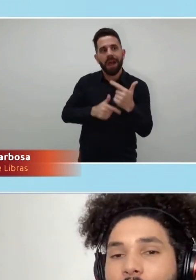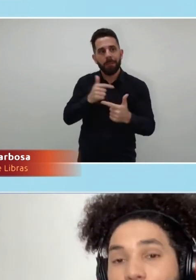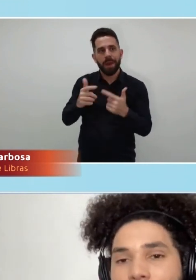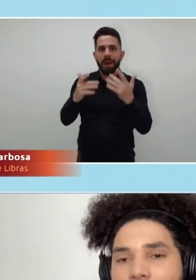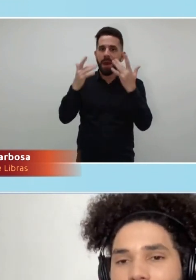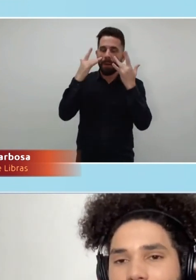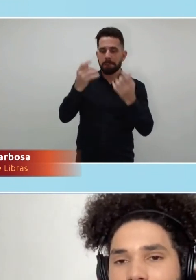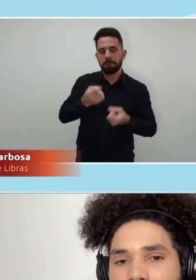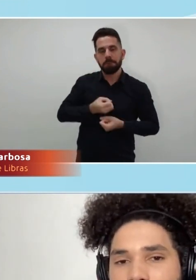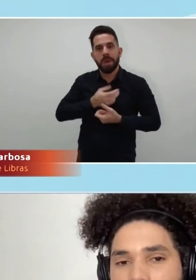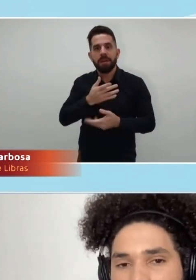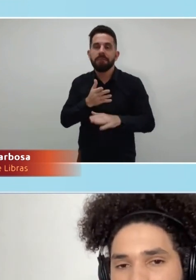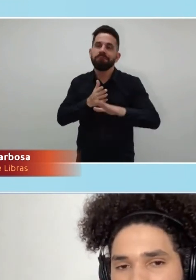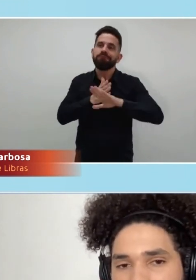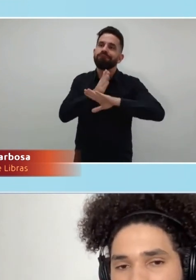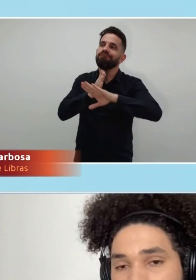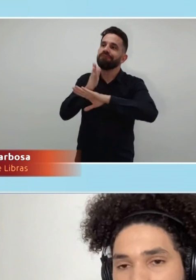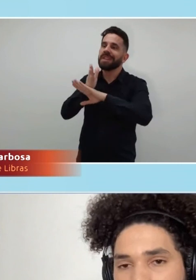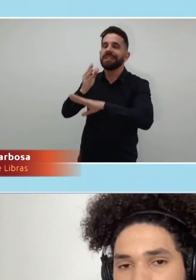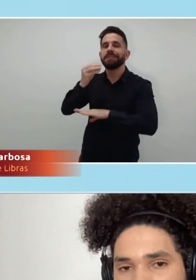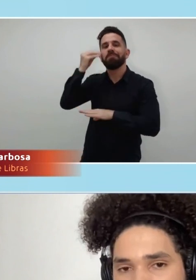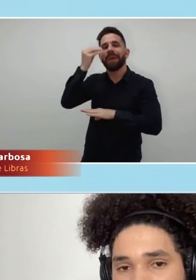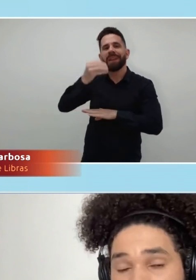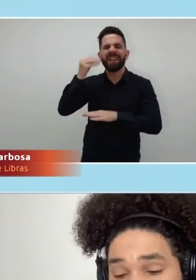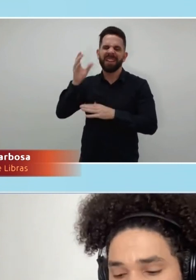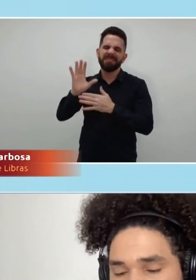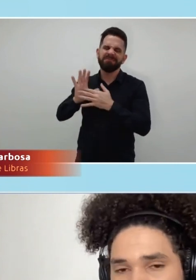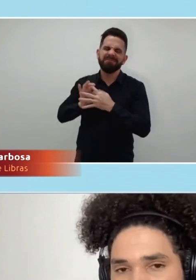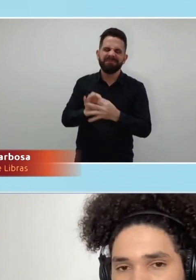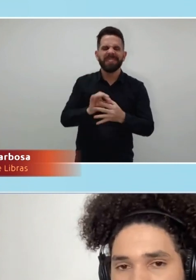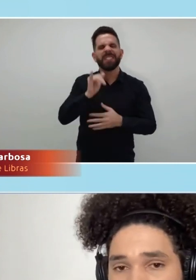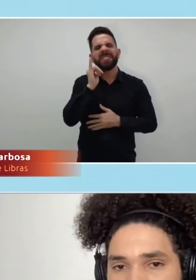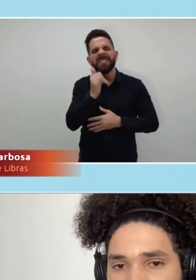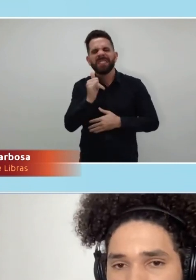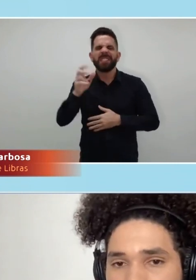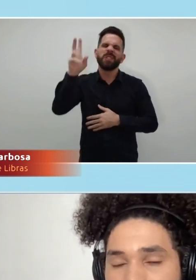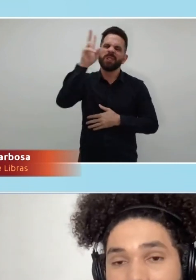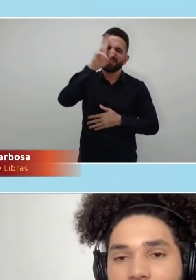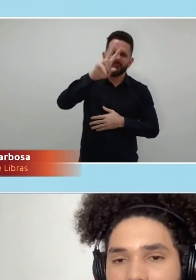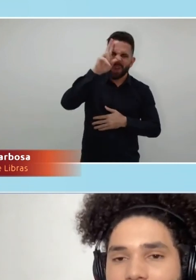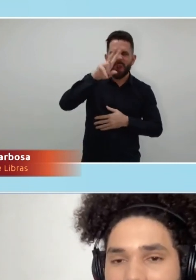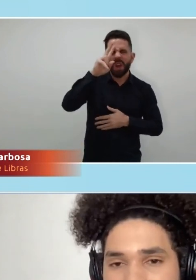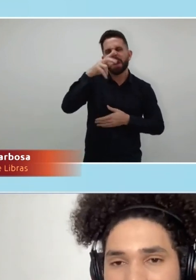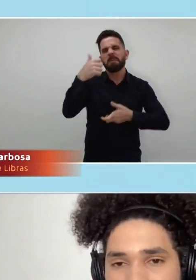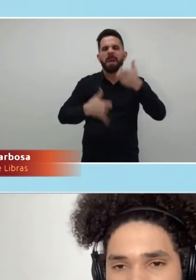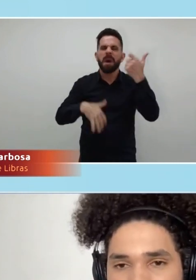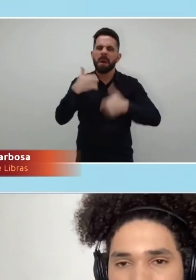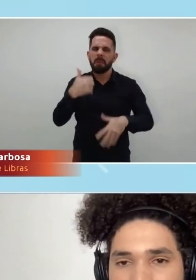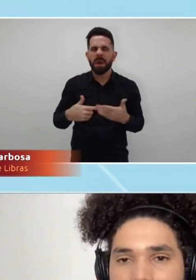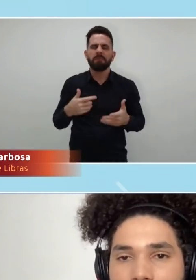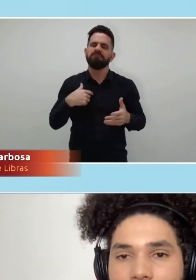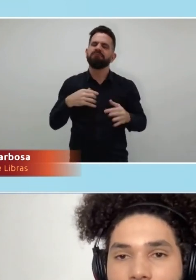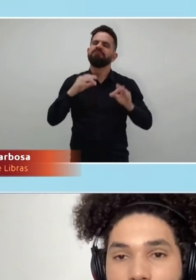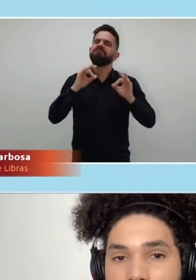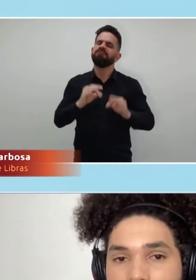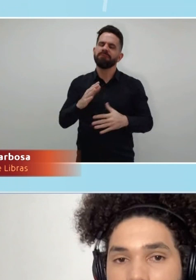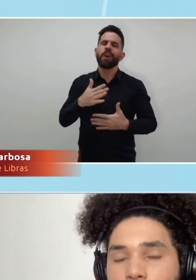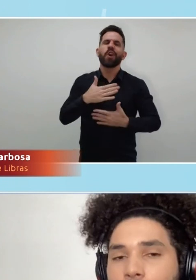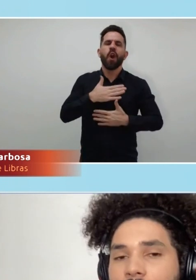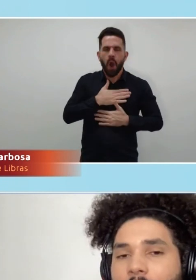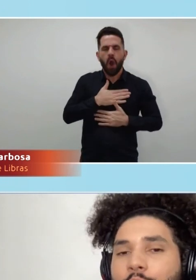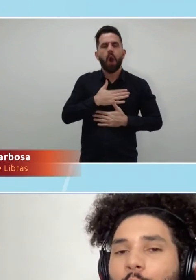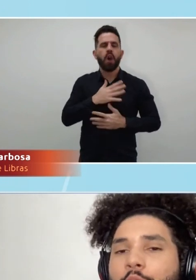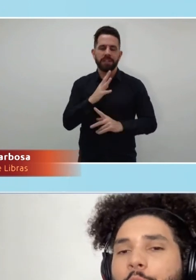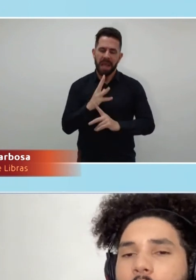busca de experiências que o faça com que eles continuem a viver da arte, criando